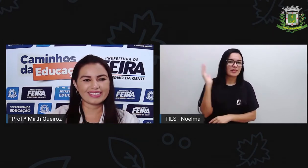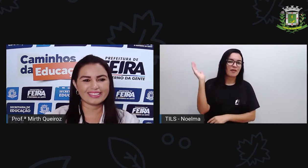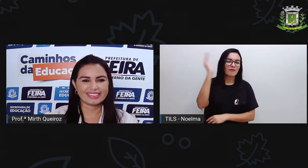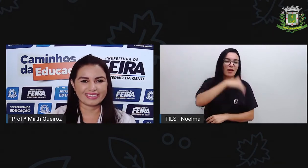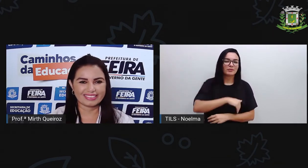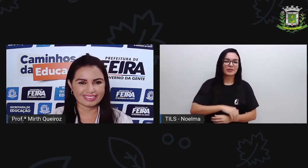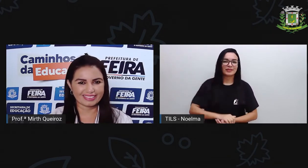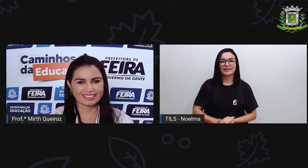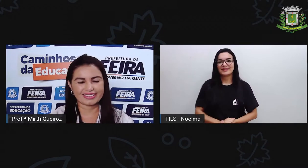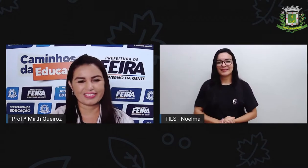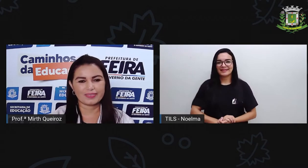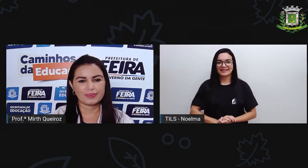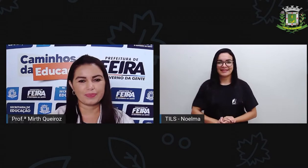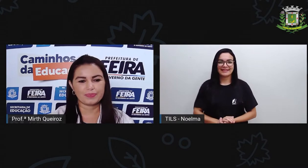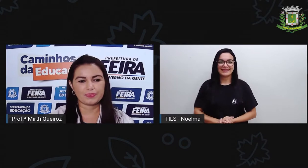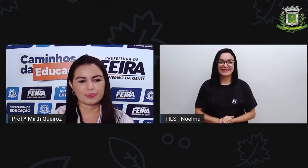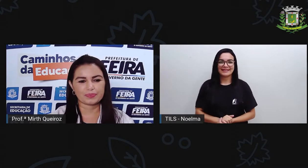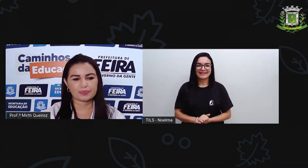à aula?